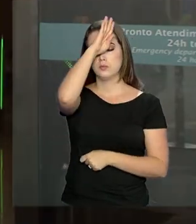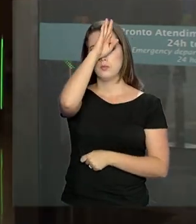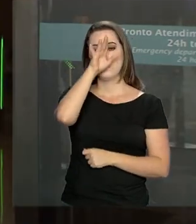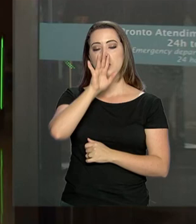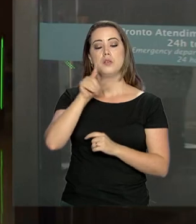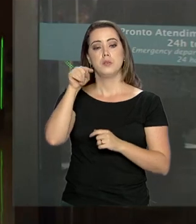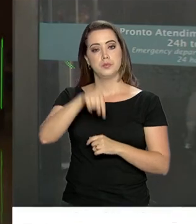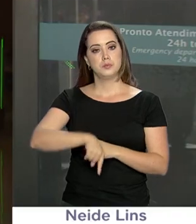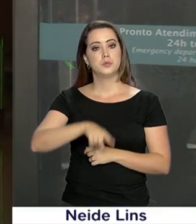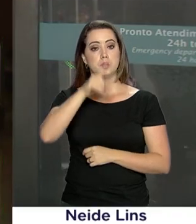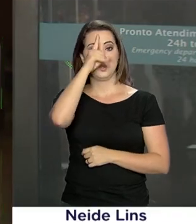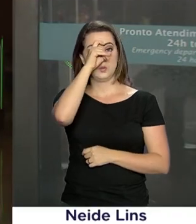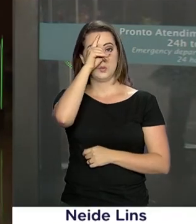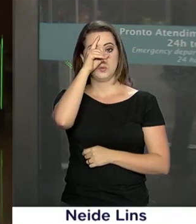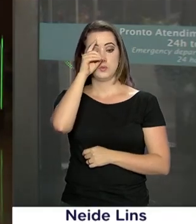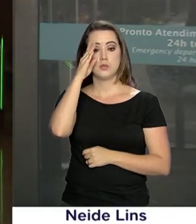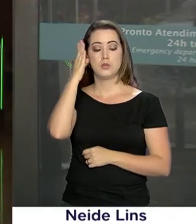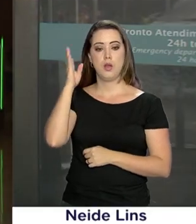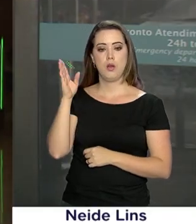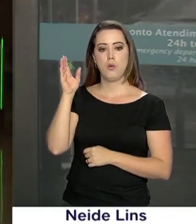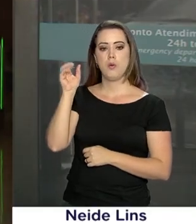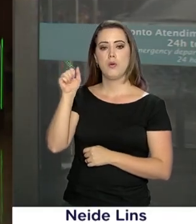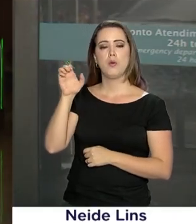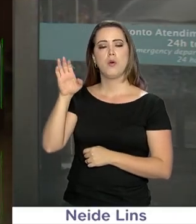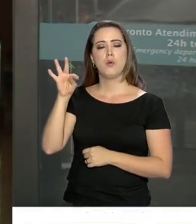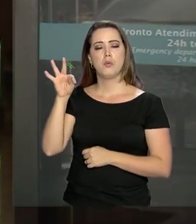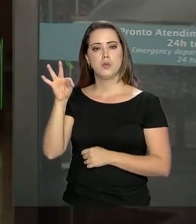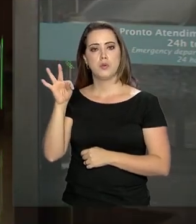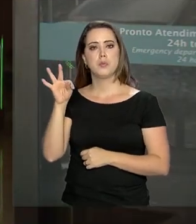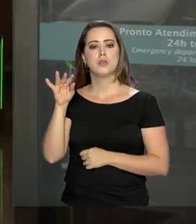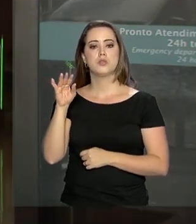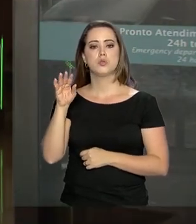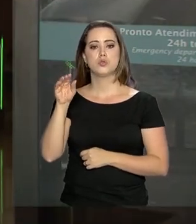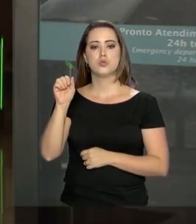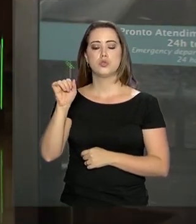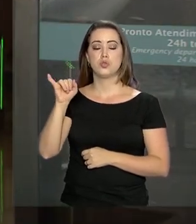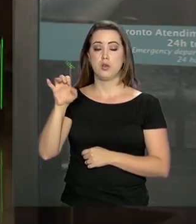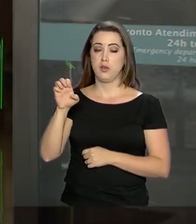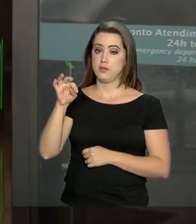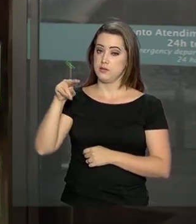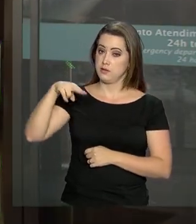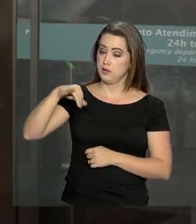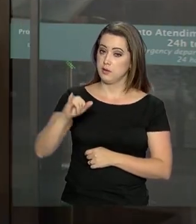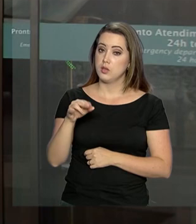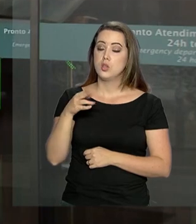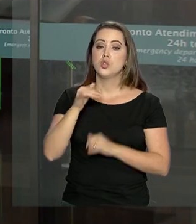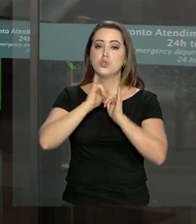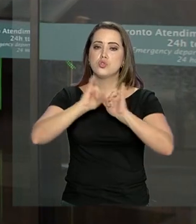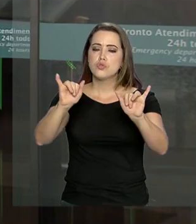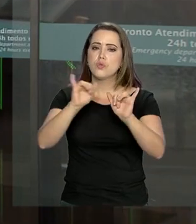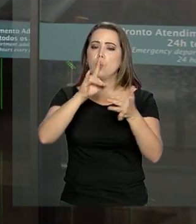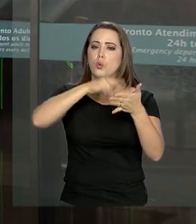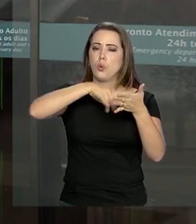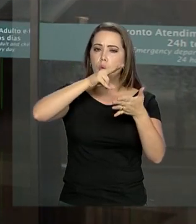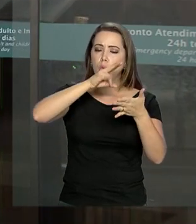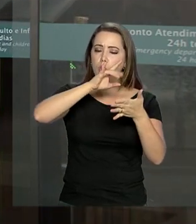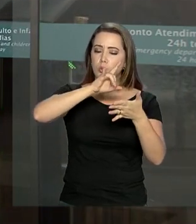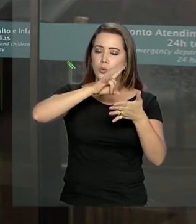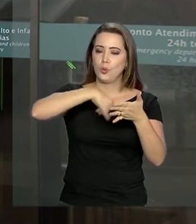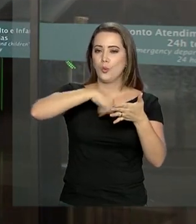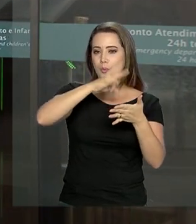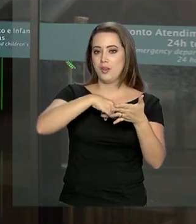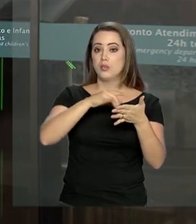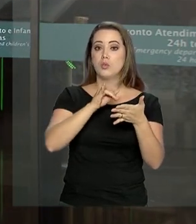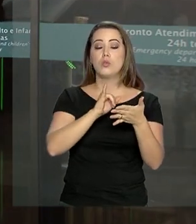Bolsonaro aqui no Hospital Albert Einstein, em São Paulo, acaba de divulgar mais um boletim a respeito do estado de saúde do